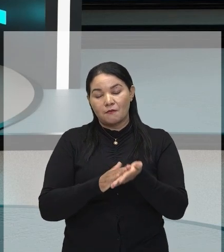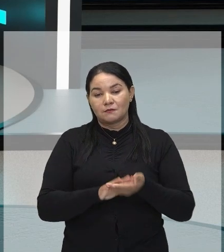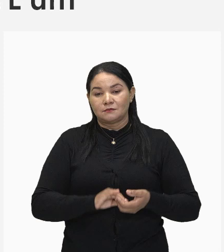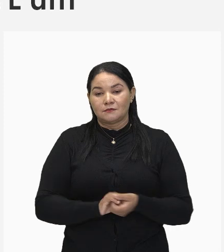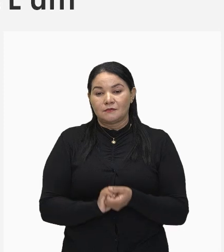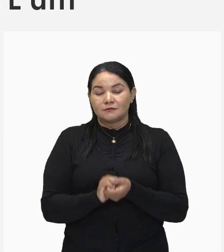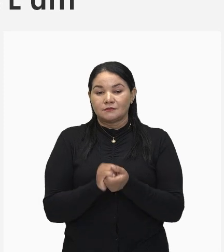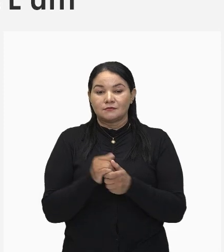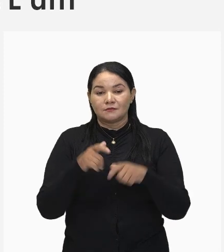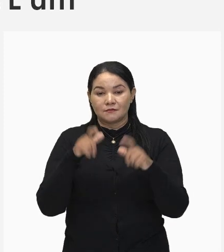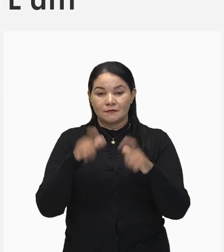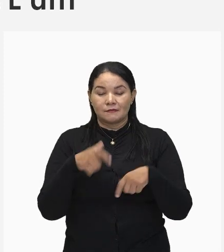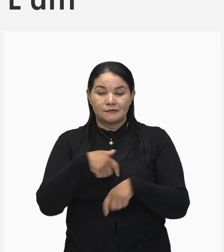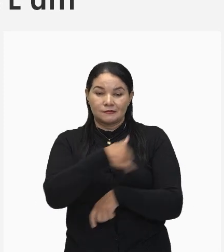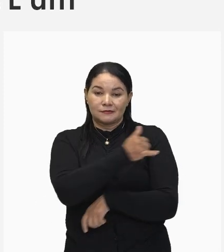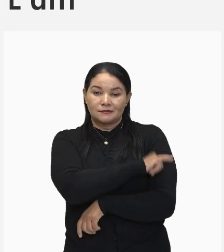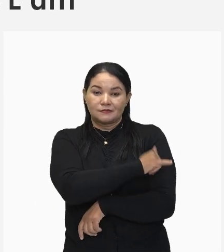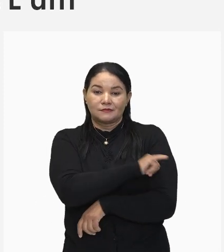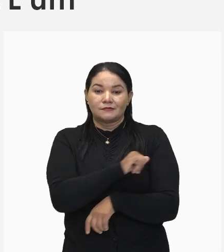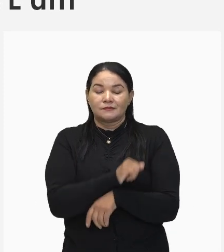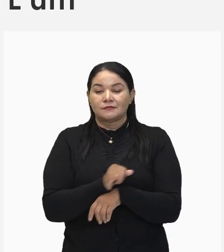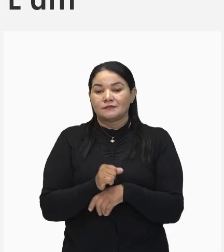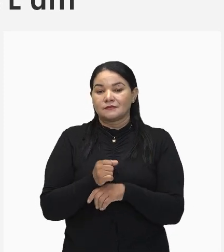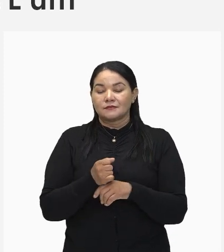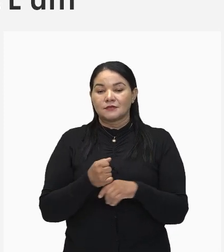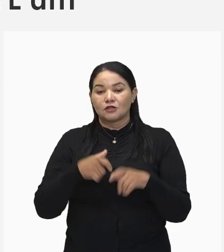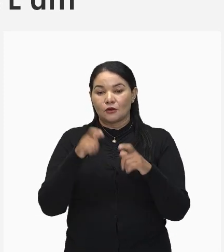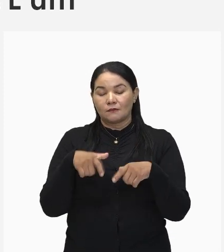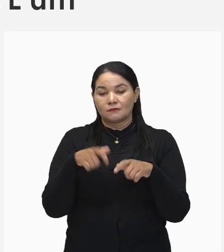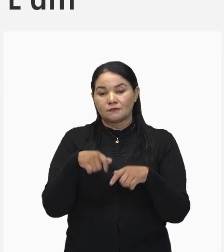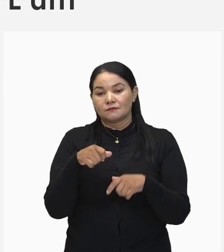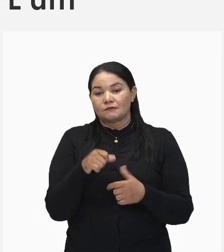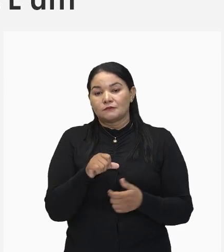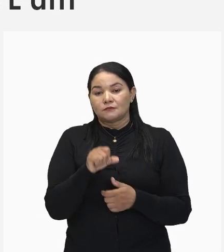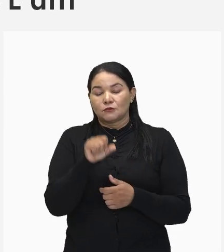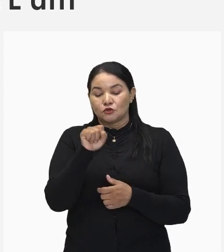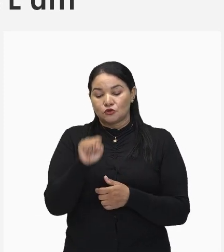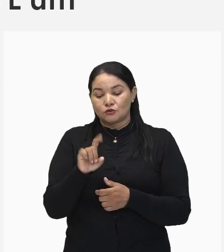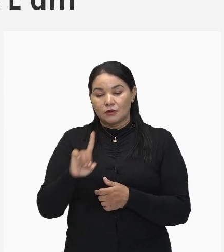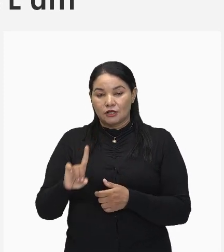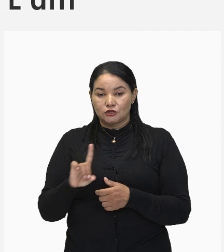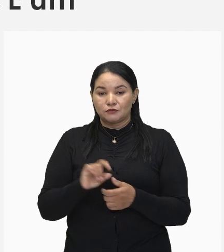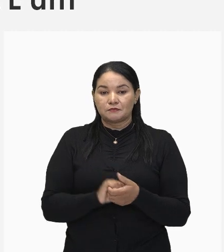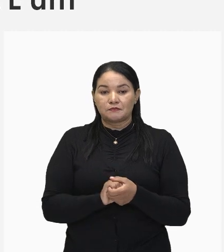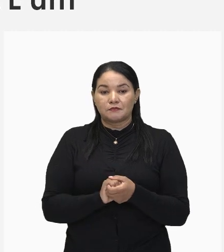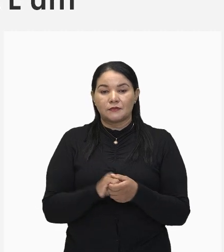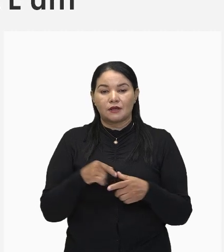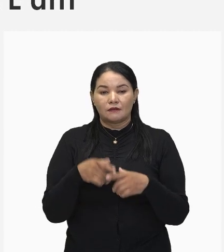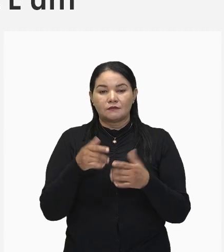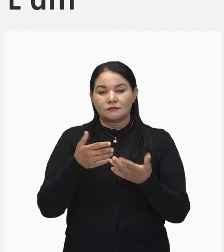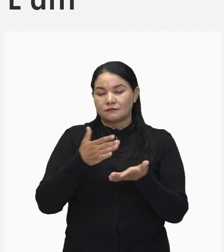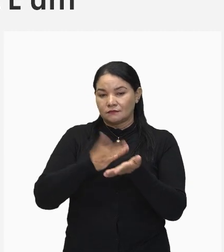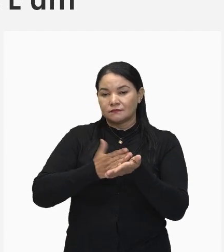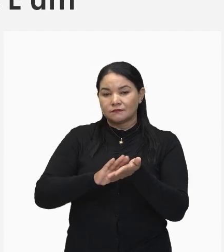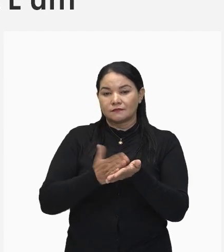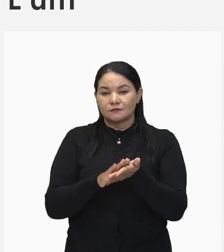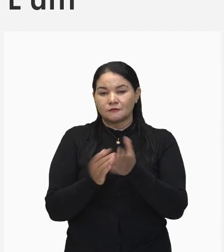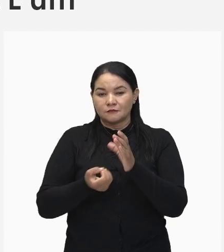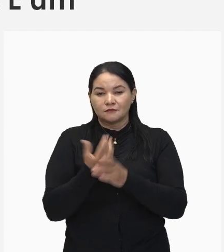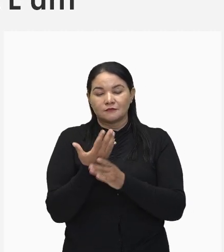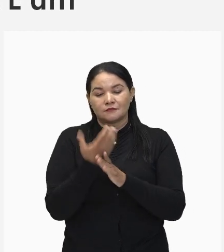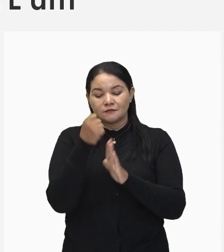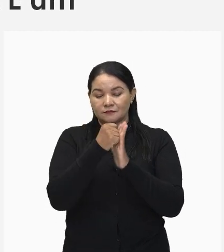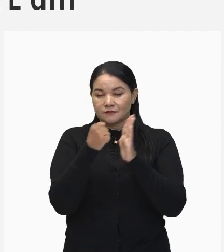região sudeste. Então, o samba é um gênero musical que surgiu no Rio de Janeiro no começo do